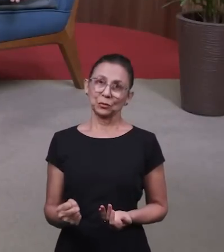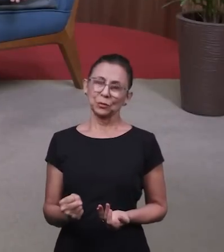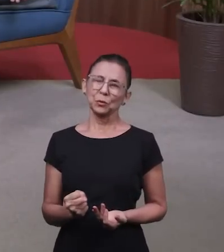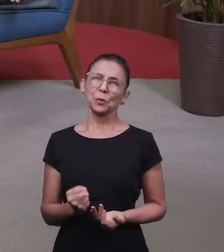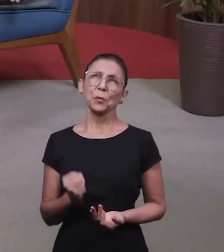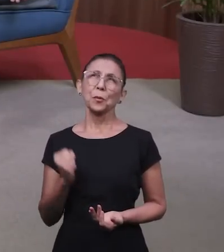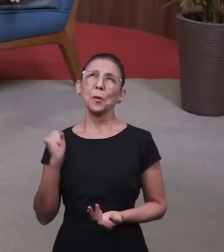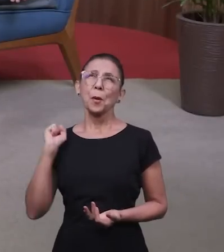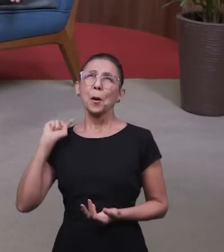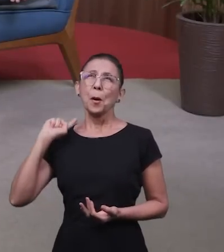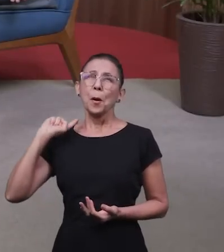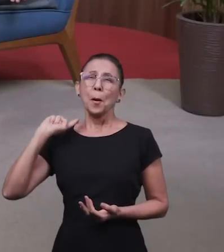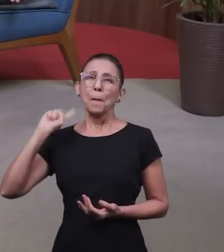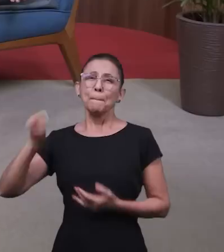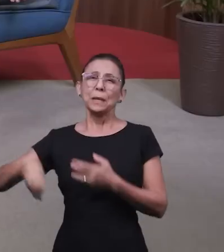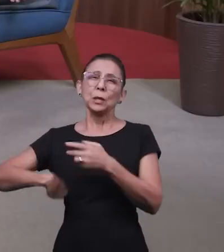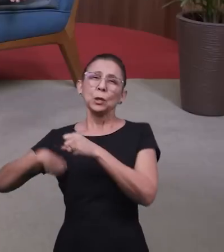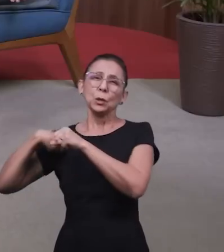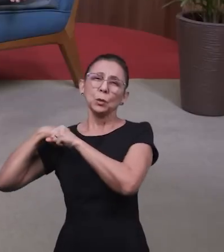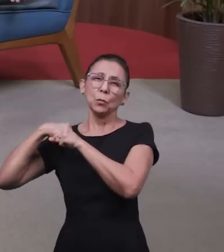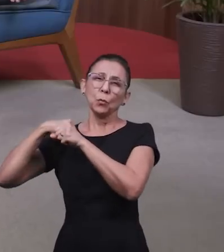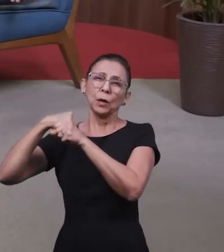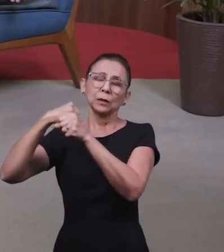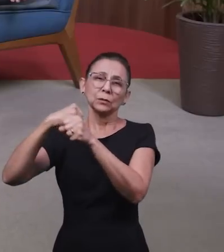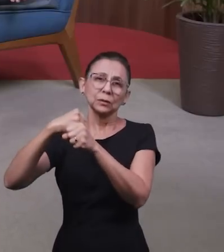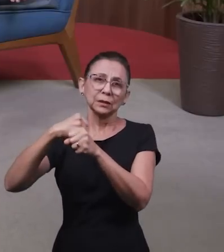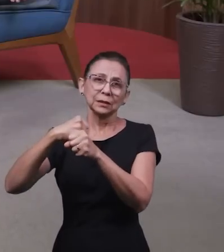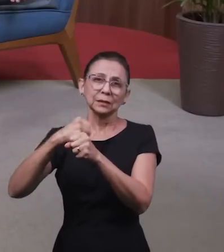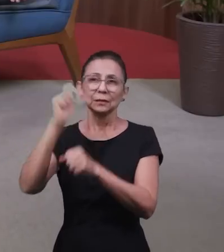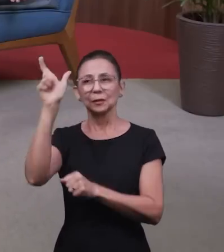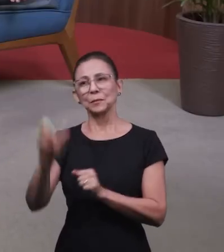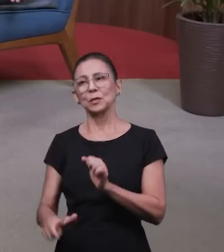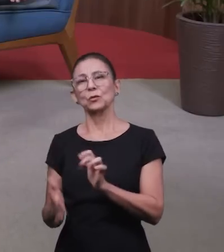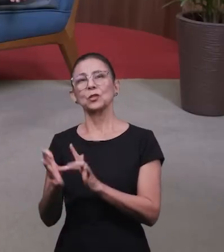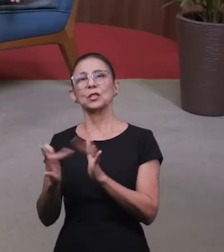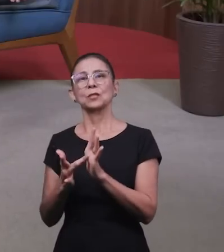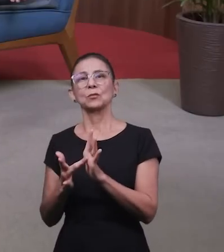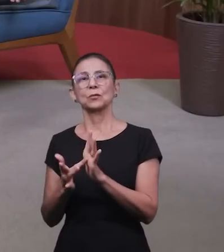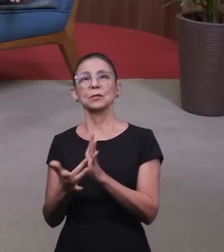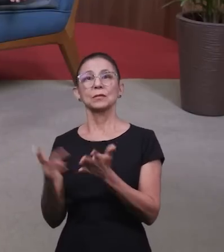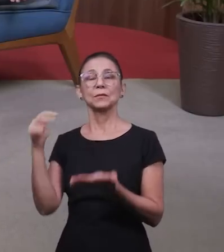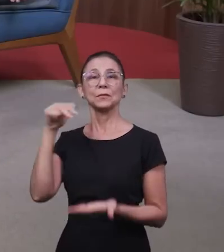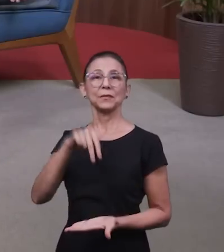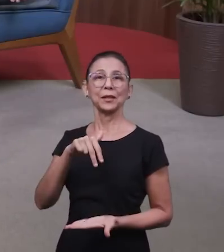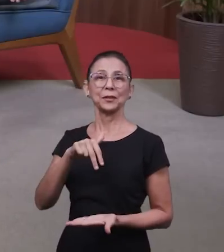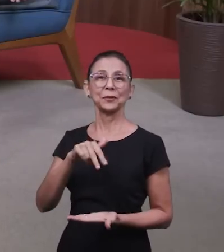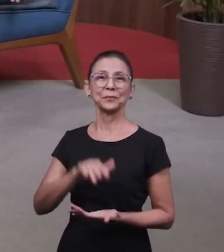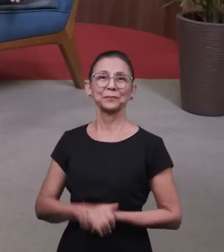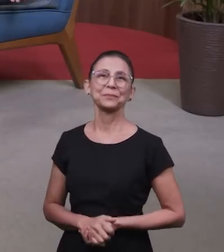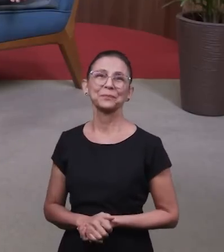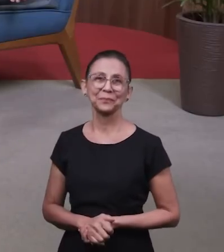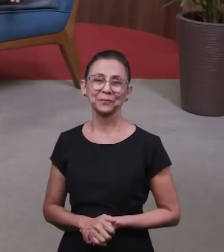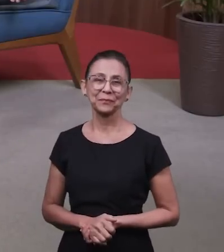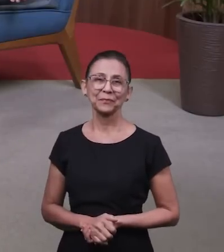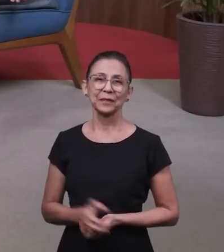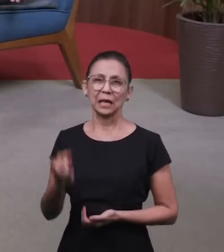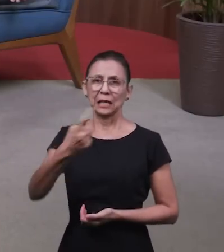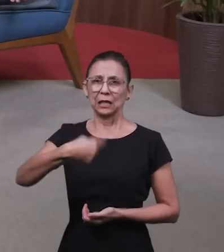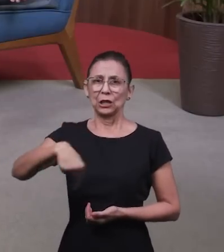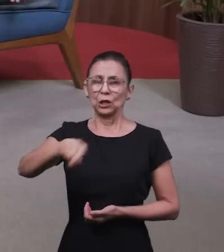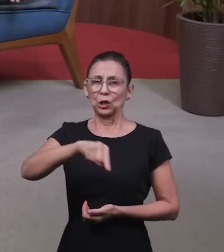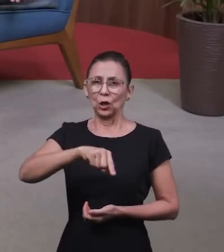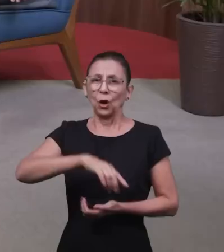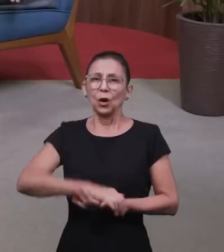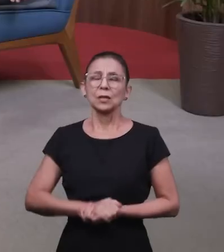veio depois, 1000 anos depois, na pessoa do Senhor Jesus. E nós queremos ser apacentados por ele. Se